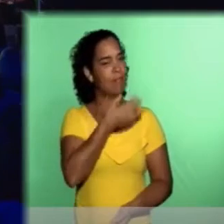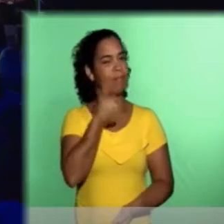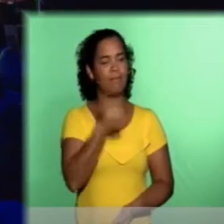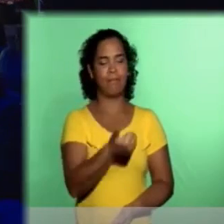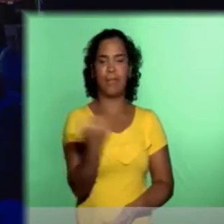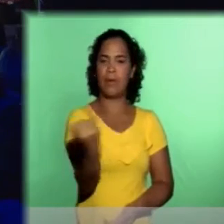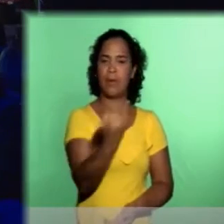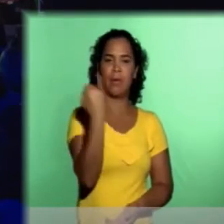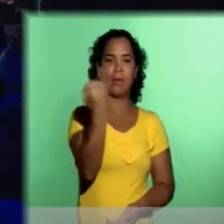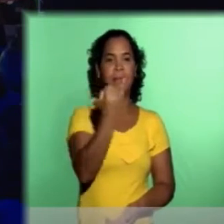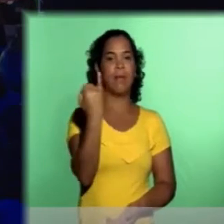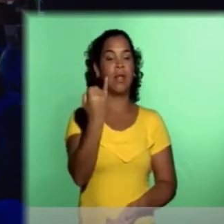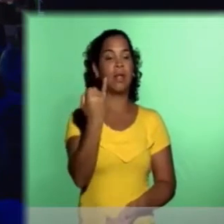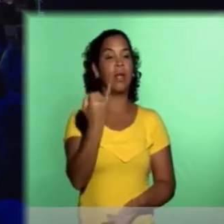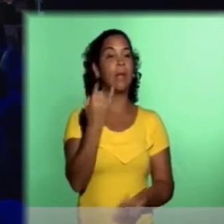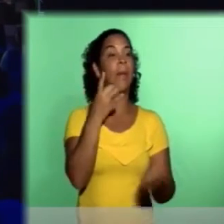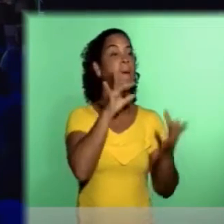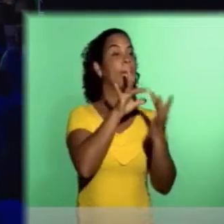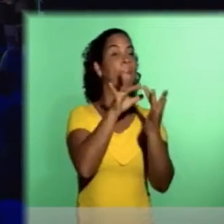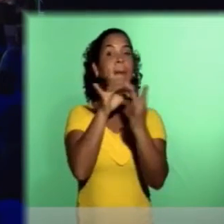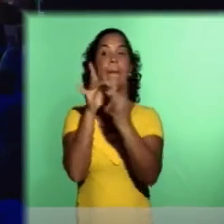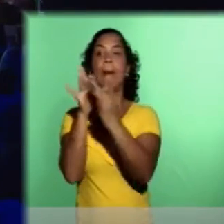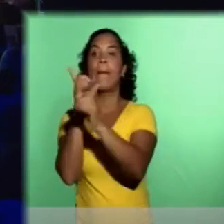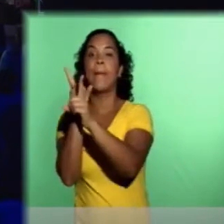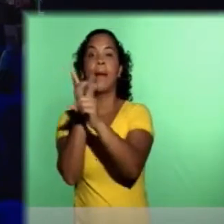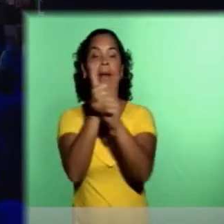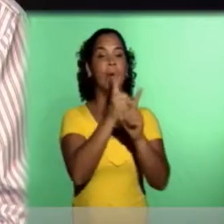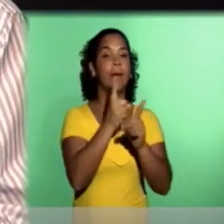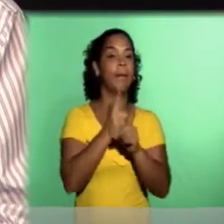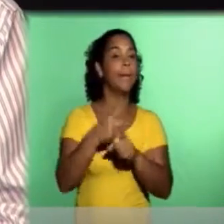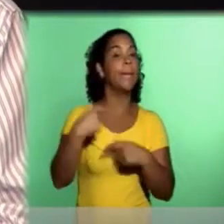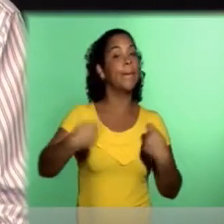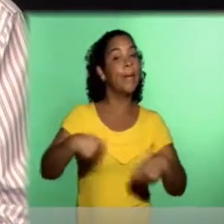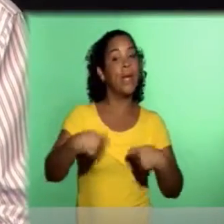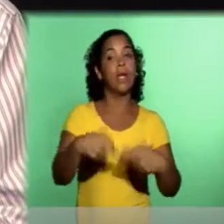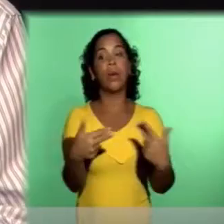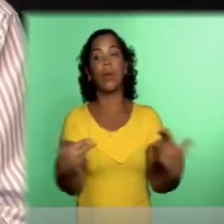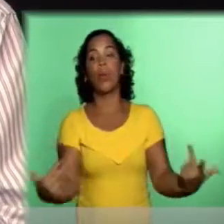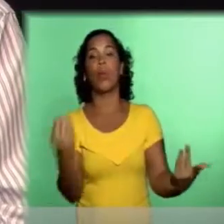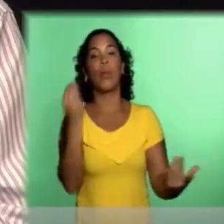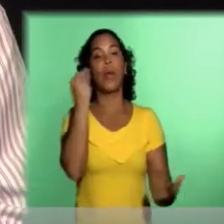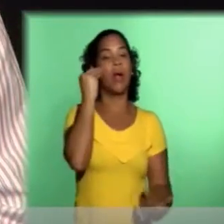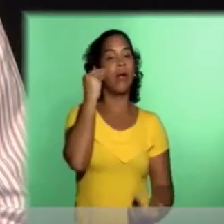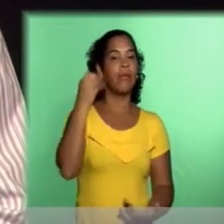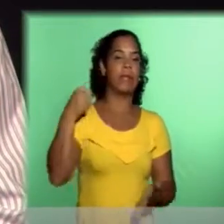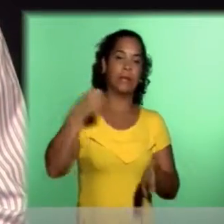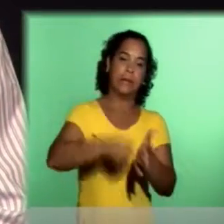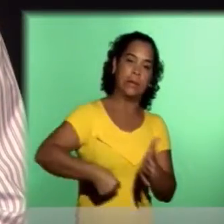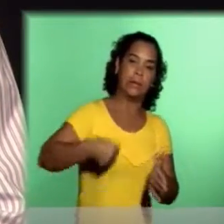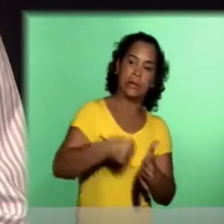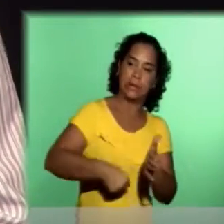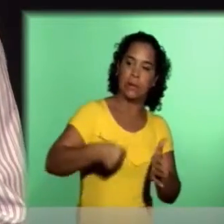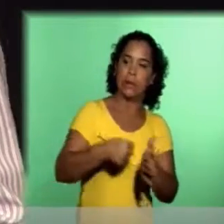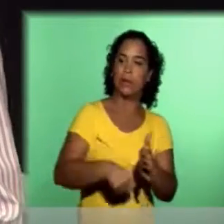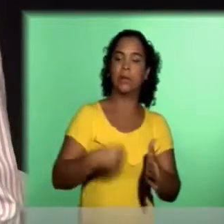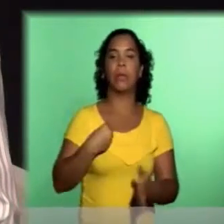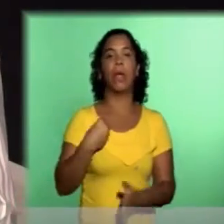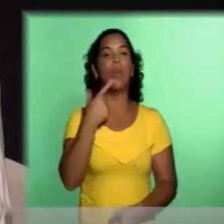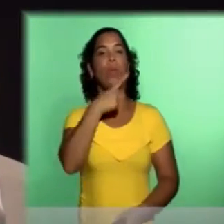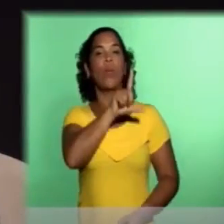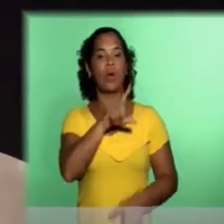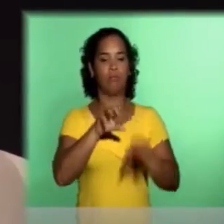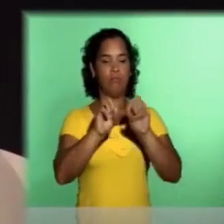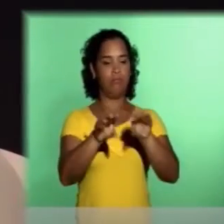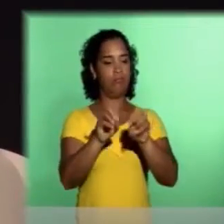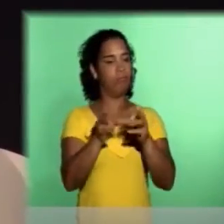para identificar as necessidades e batalhar para que nós tenhamos uma educação com